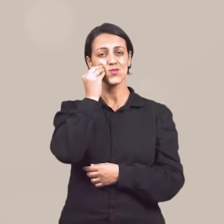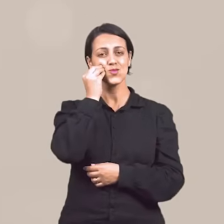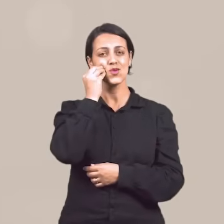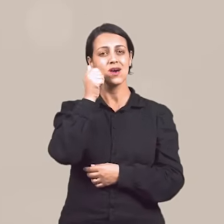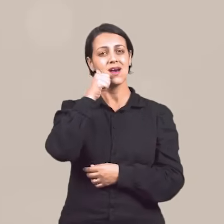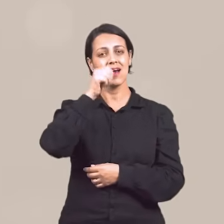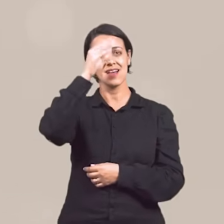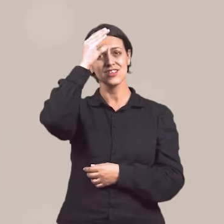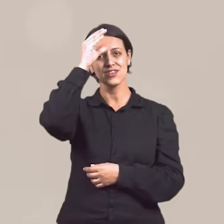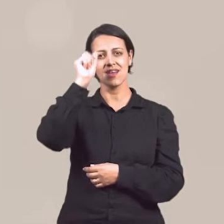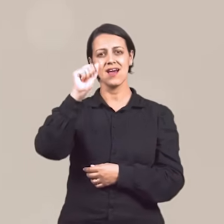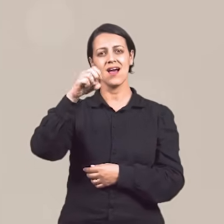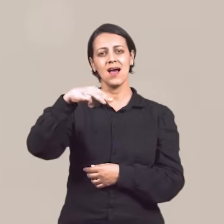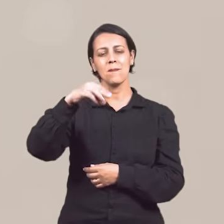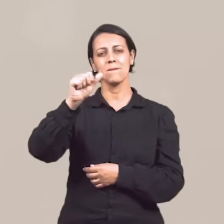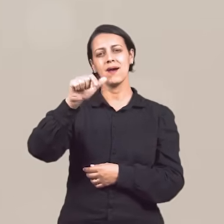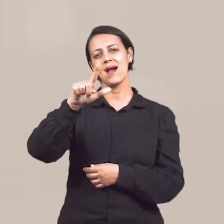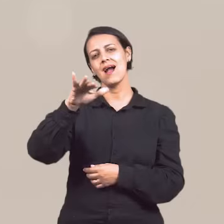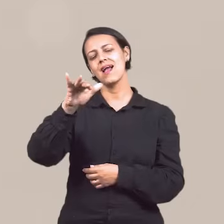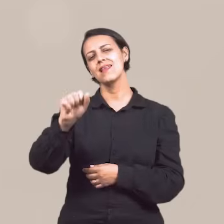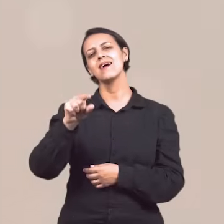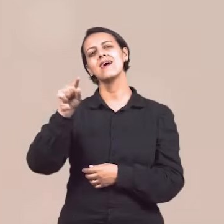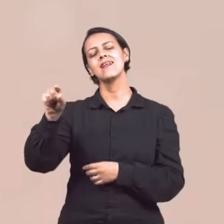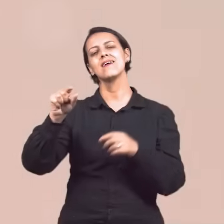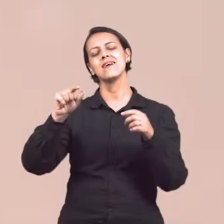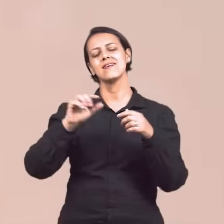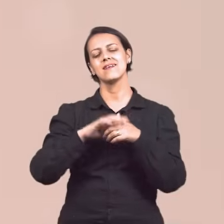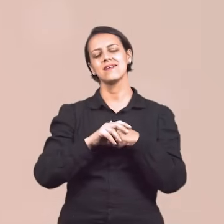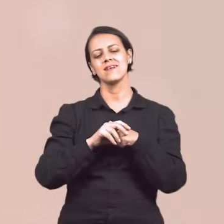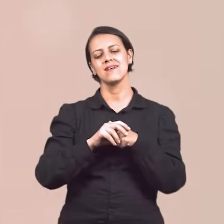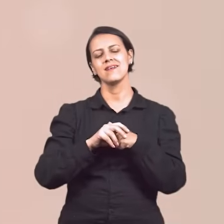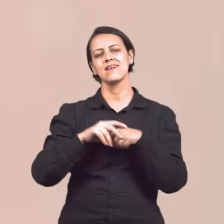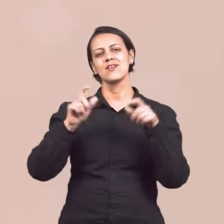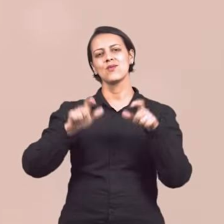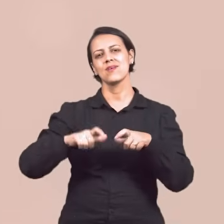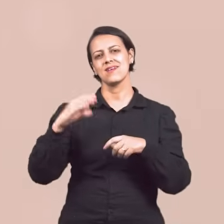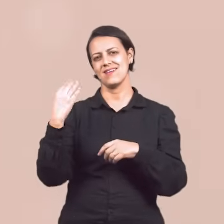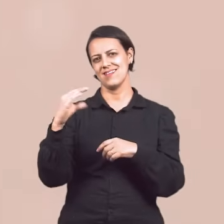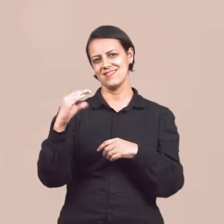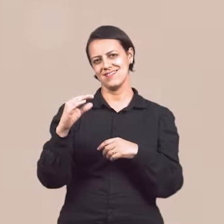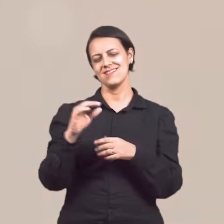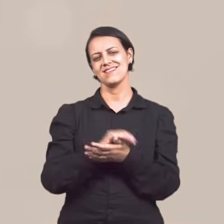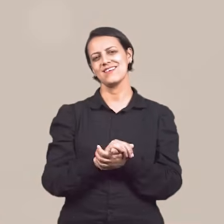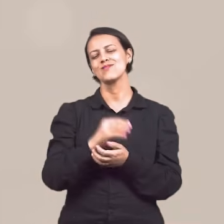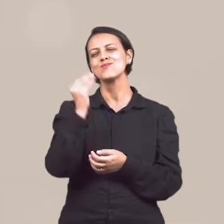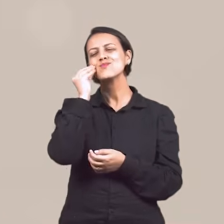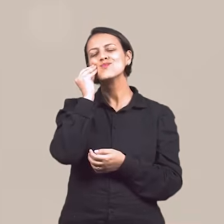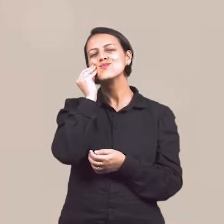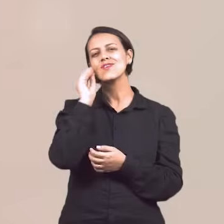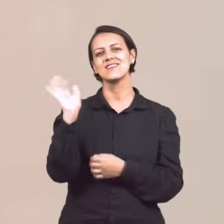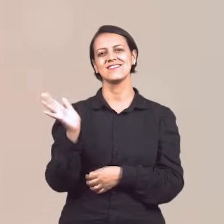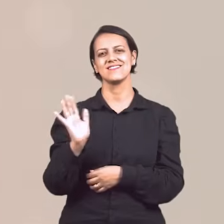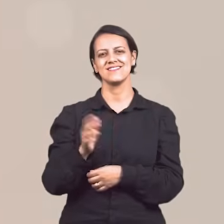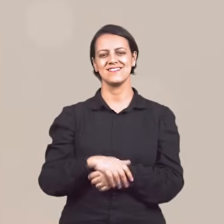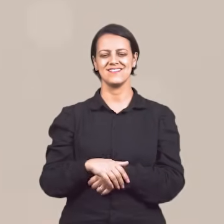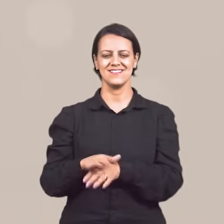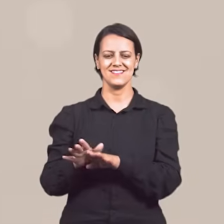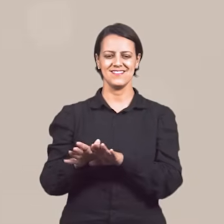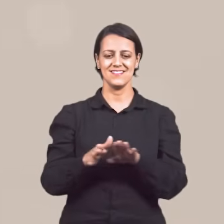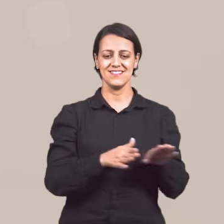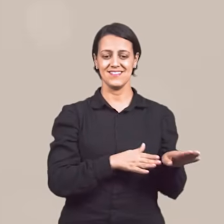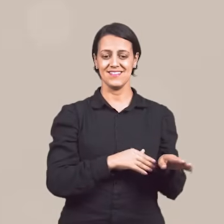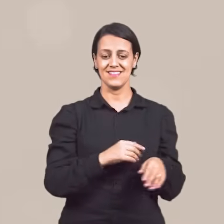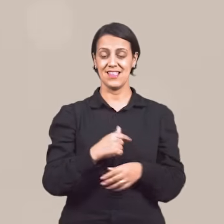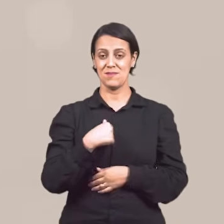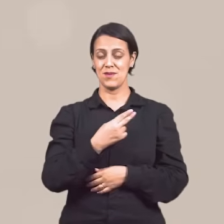minha tia Anália, lá de Cobilândia 3. Um beijo, tia Dalinha. Paz,